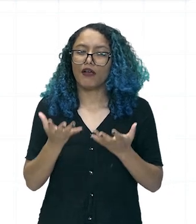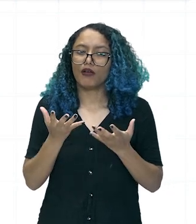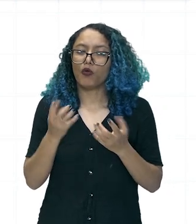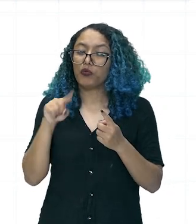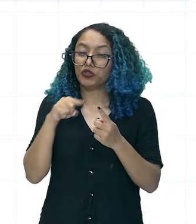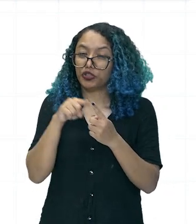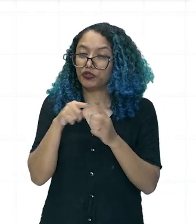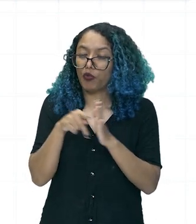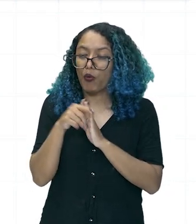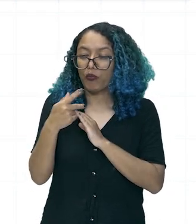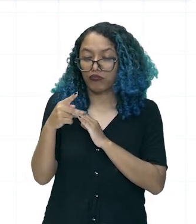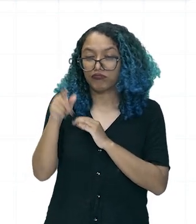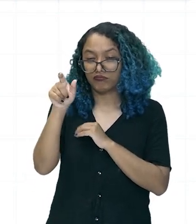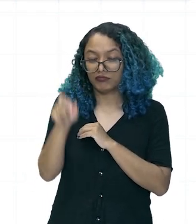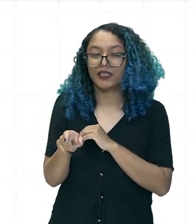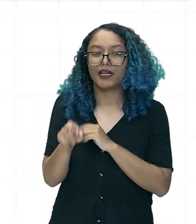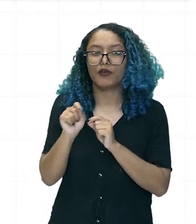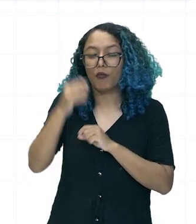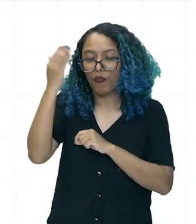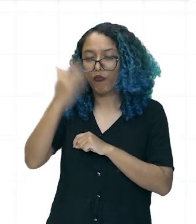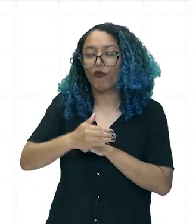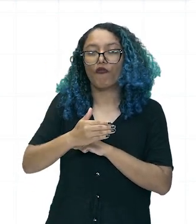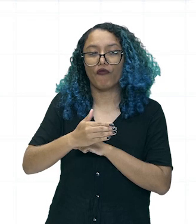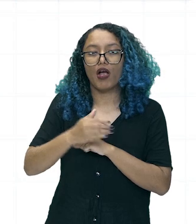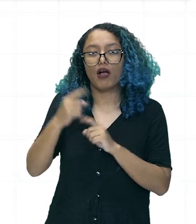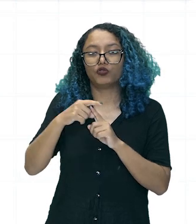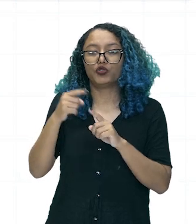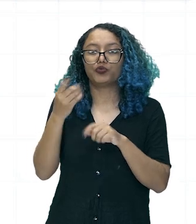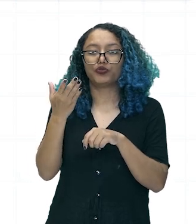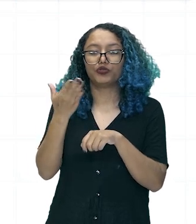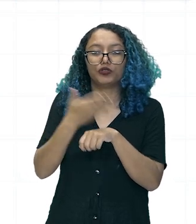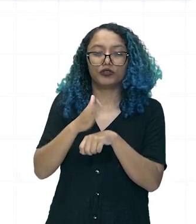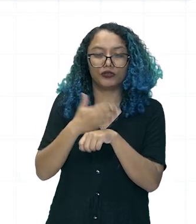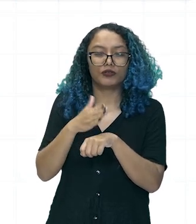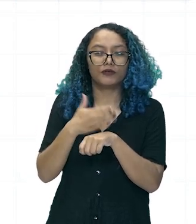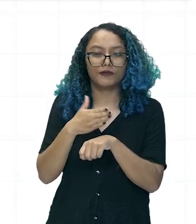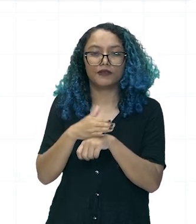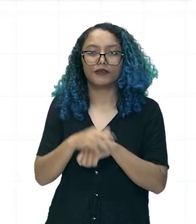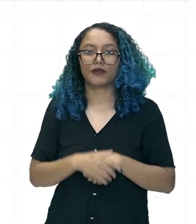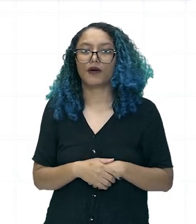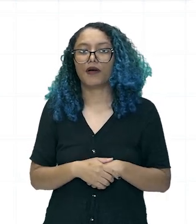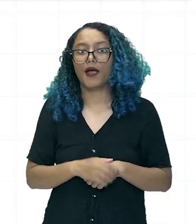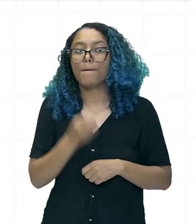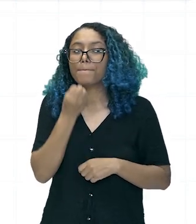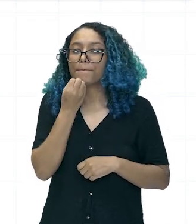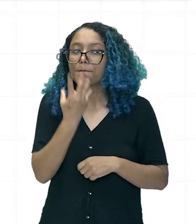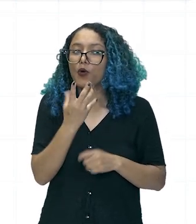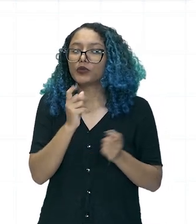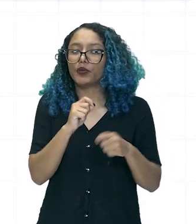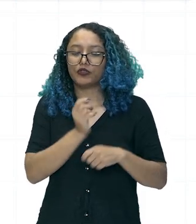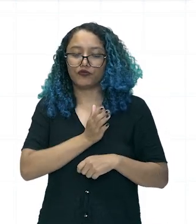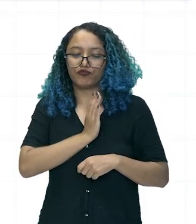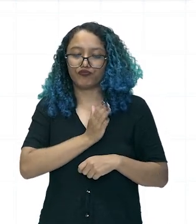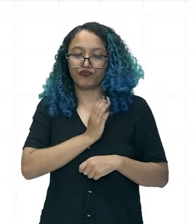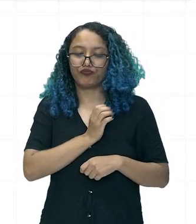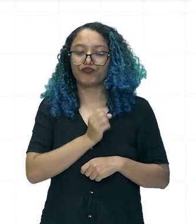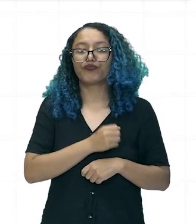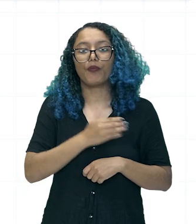originados e sistematizados a partir dos estudos do cardiologista norte-americano